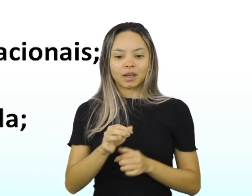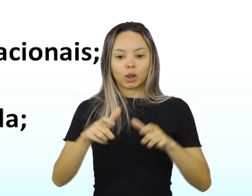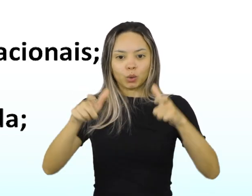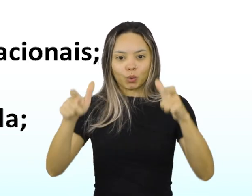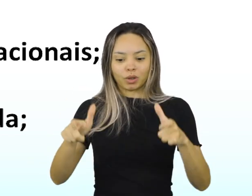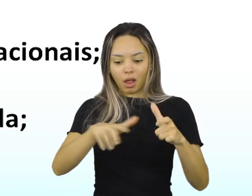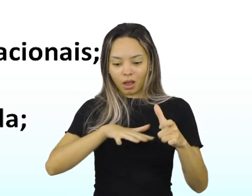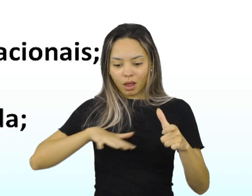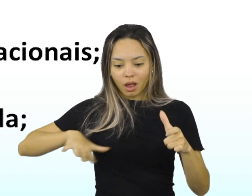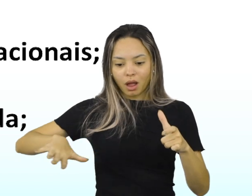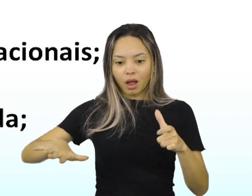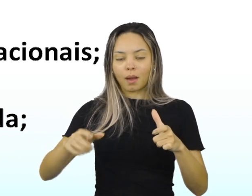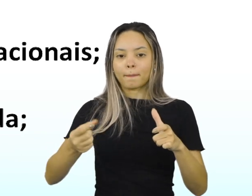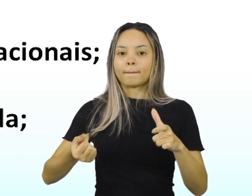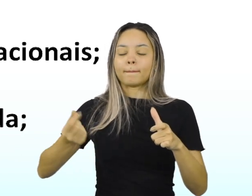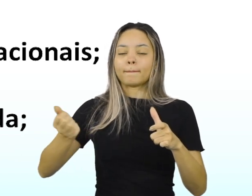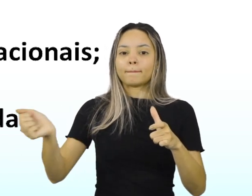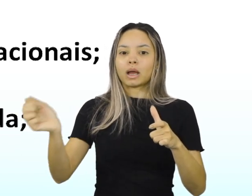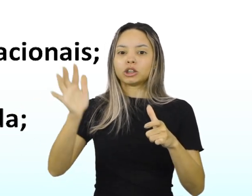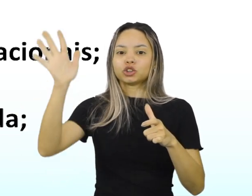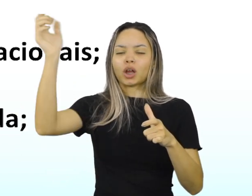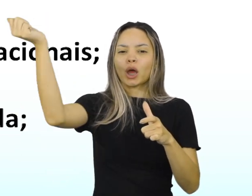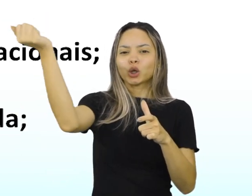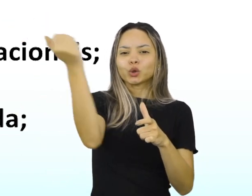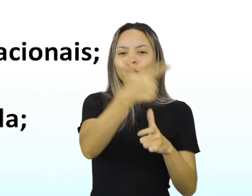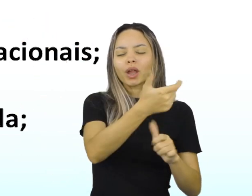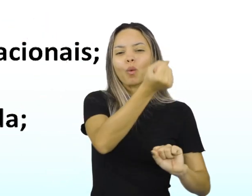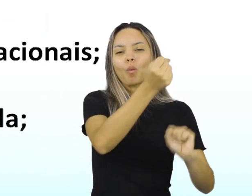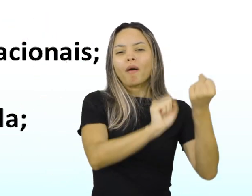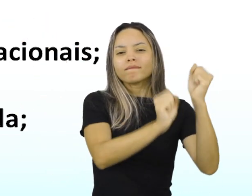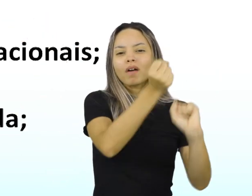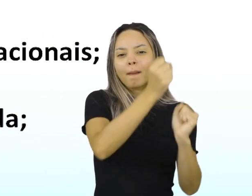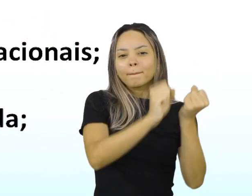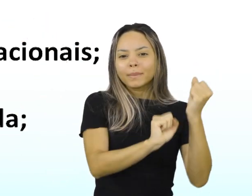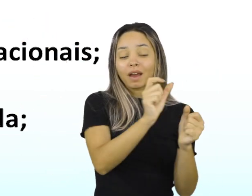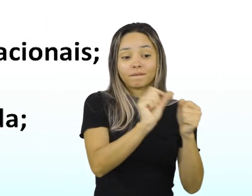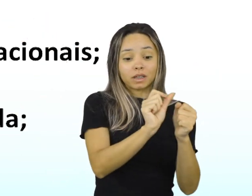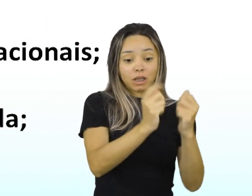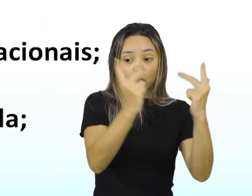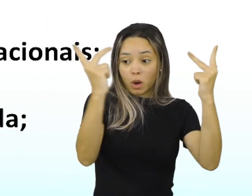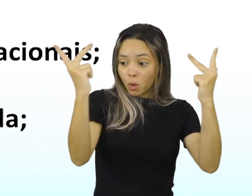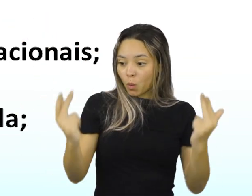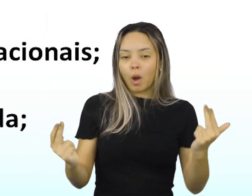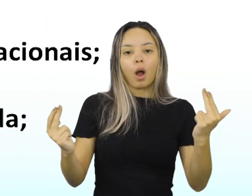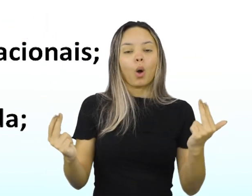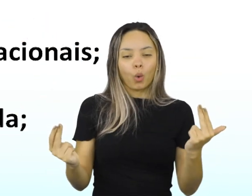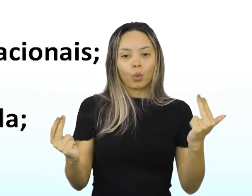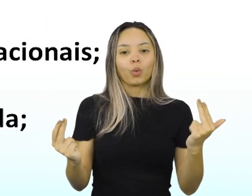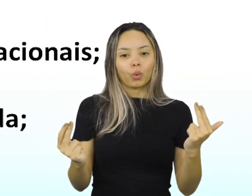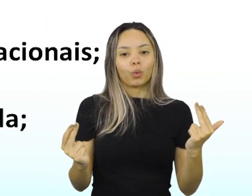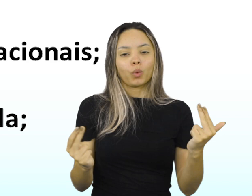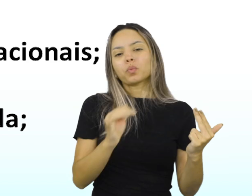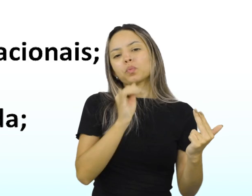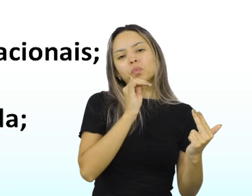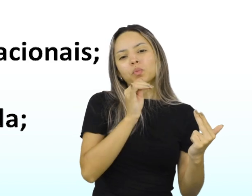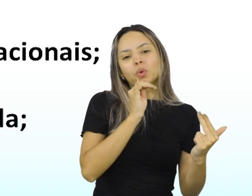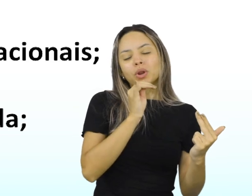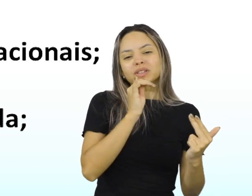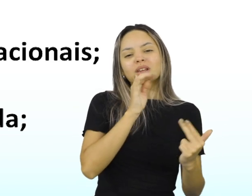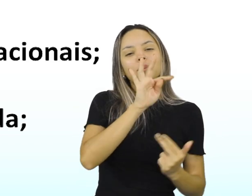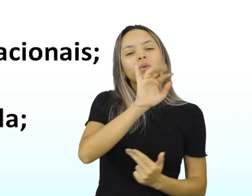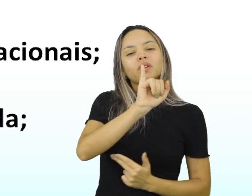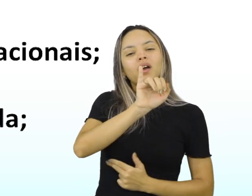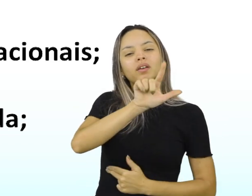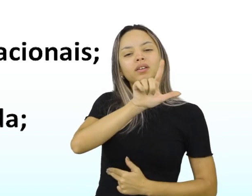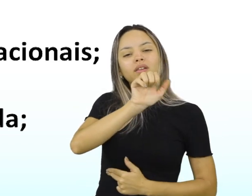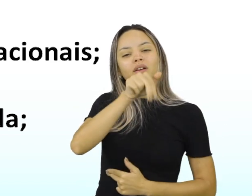mão de obra, de tudo, de terreno, muito mais elevado do que uma indústria produzindo o mesmo produto no